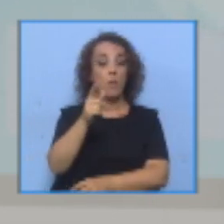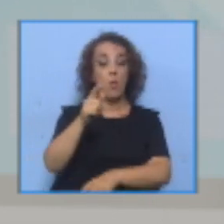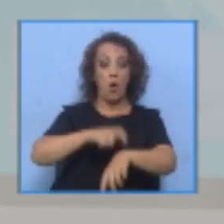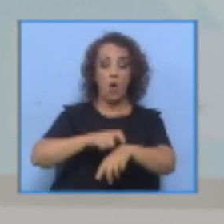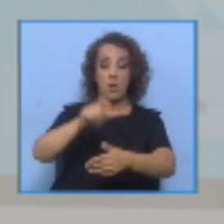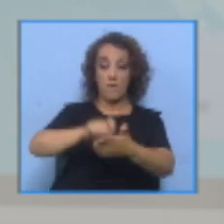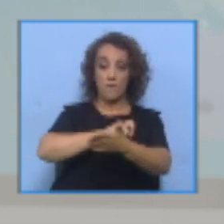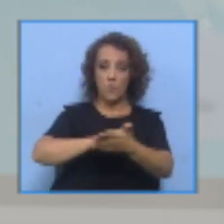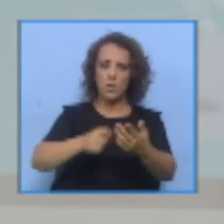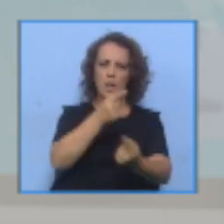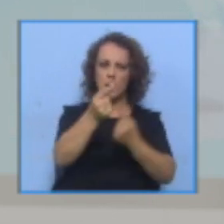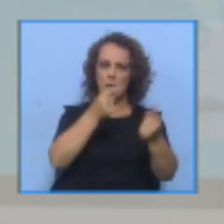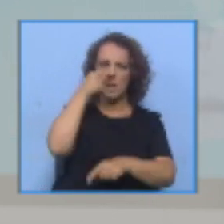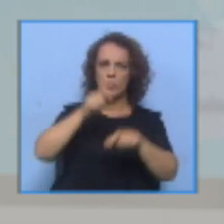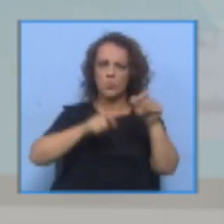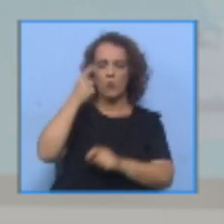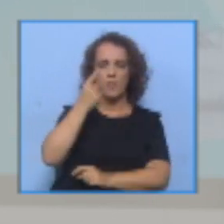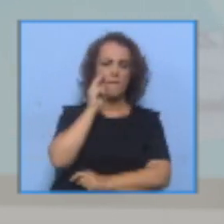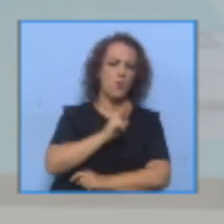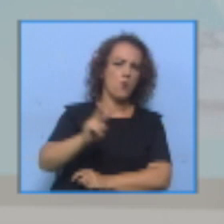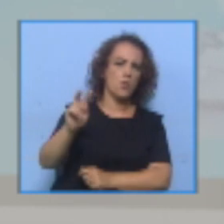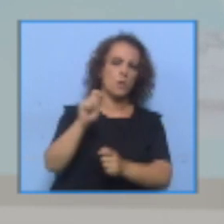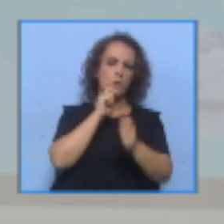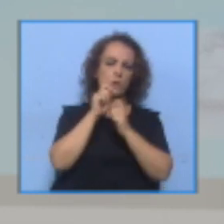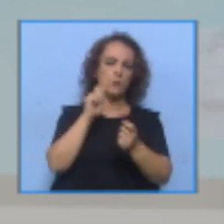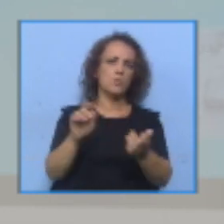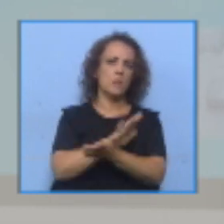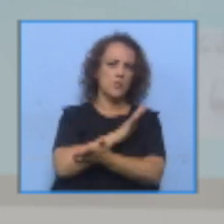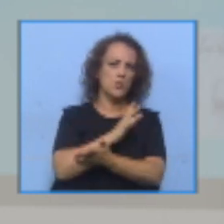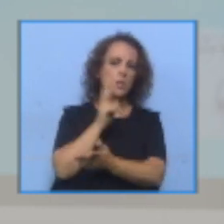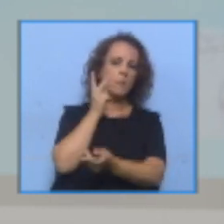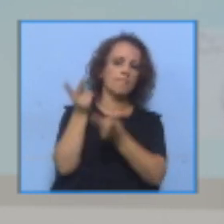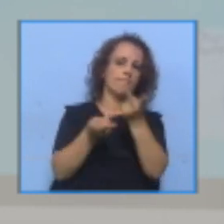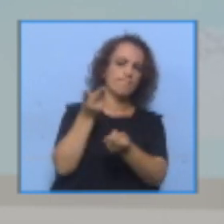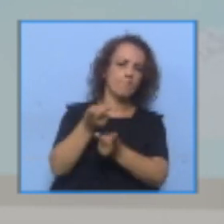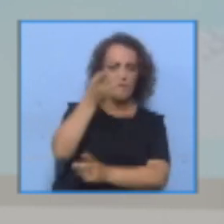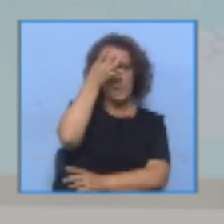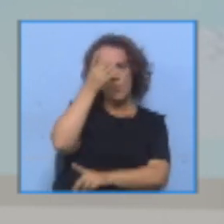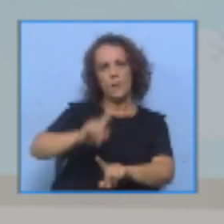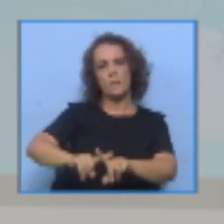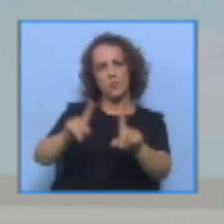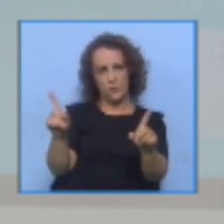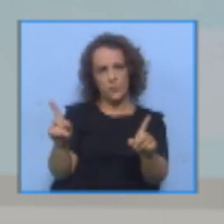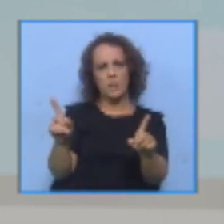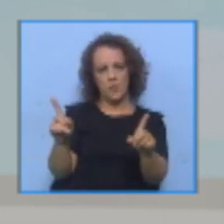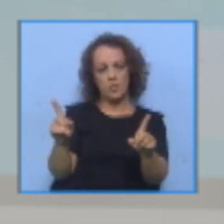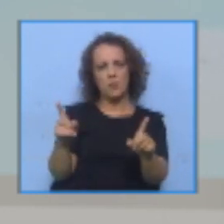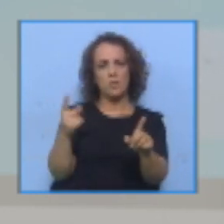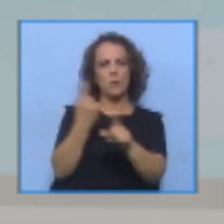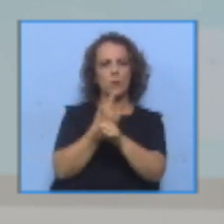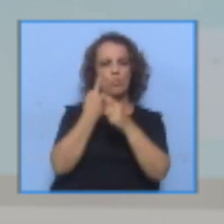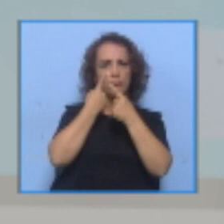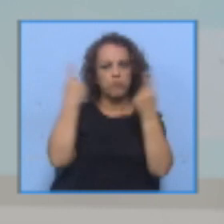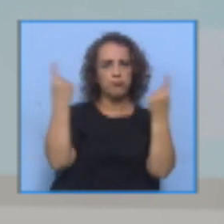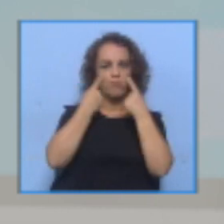para o trabalho dos jornalistas, enfim, com um espírito crítico e olhando de forma diferente, sem dúvida, para aquilo que vai sendo divulgado nas redes